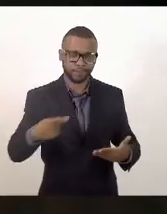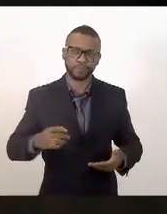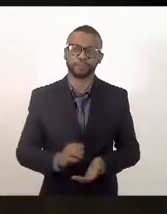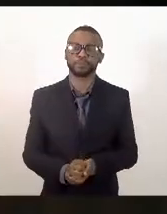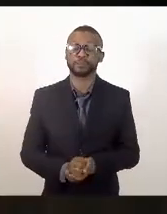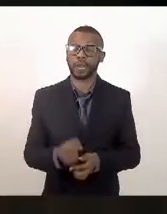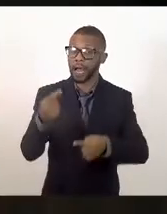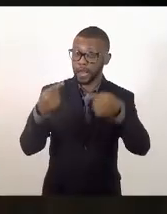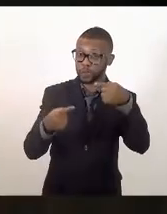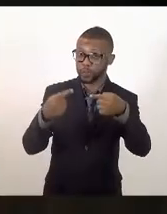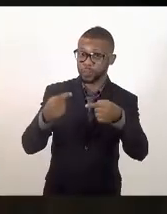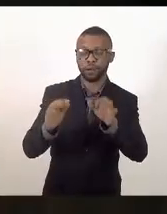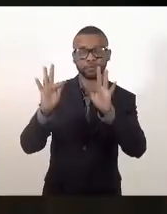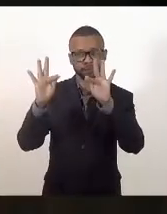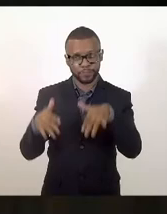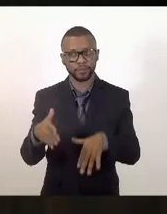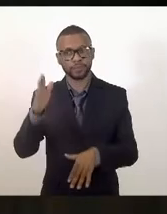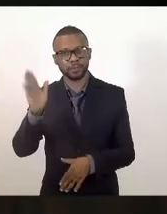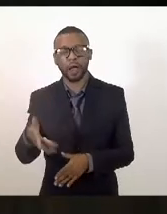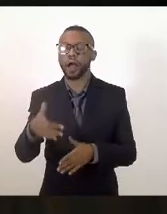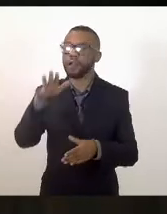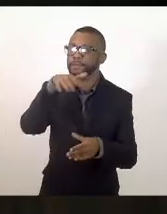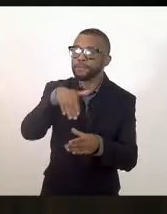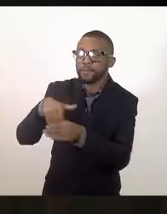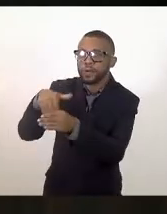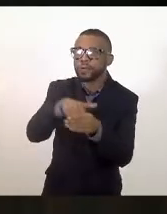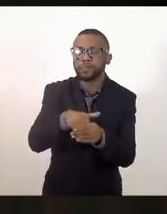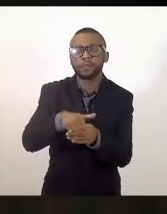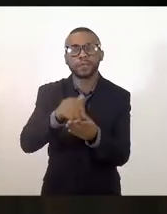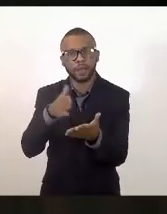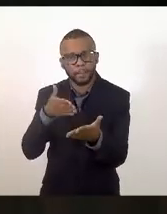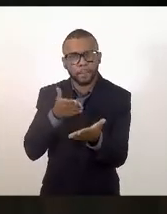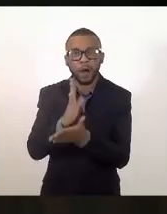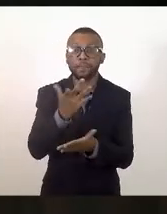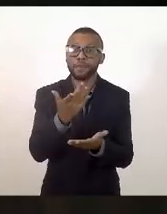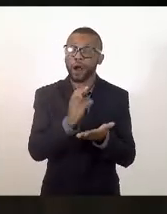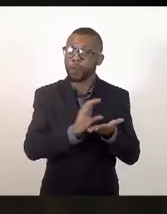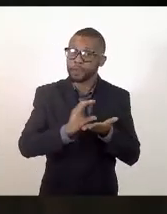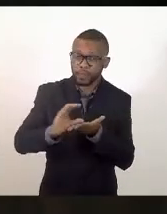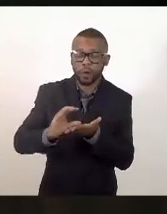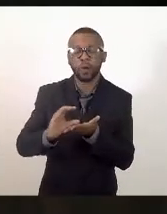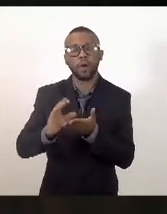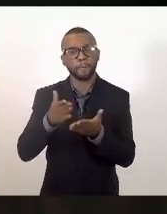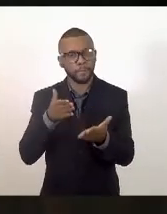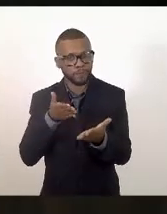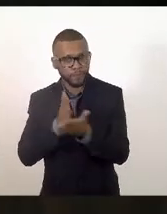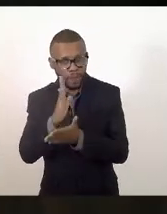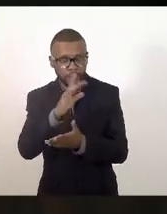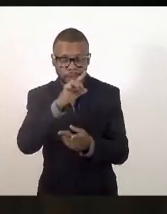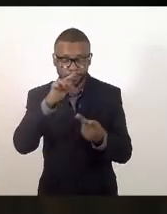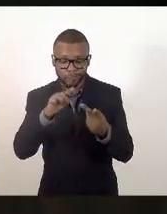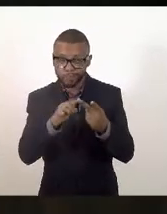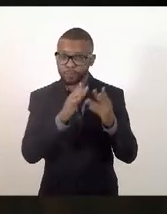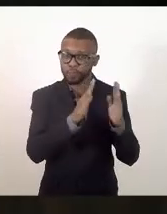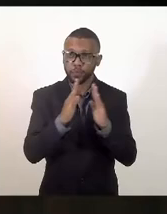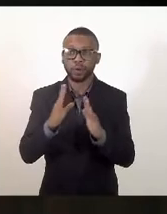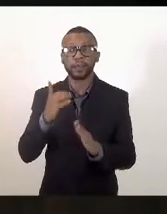discussão. Em votação, se os que aprovam permaneçam como estão, aprovado em primeira, retorna em segunda. Pela ordem, a